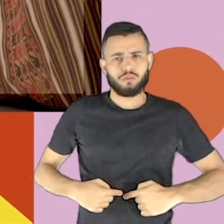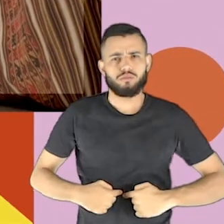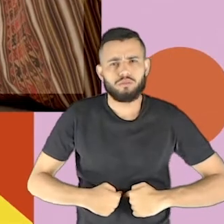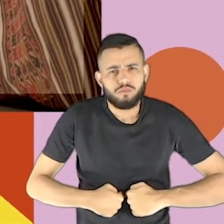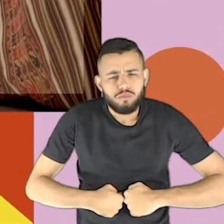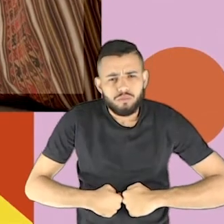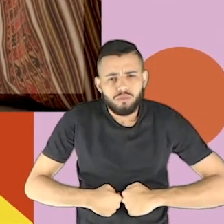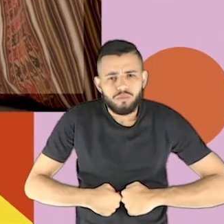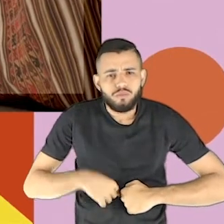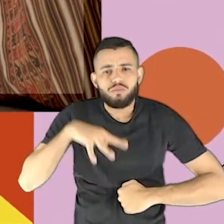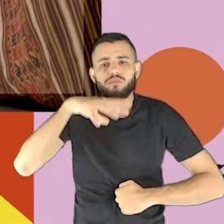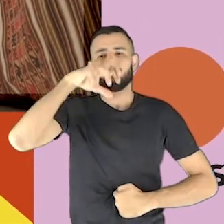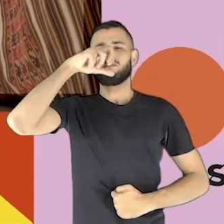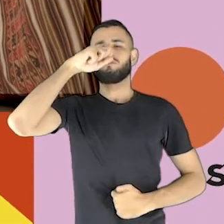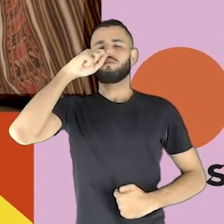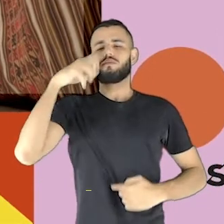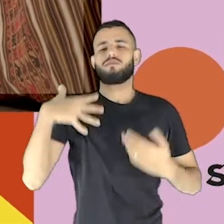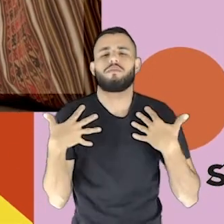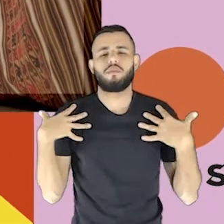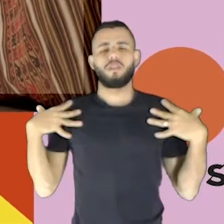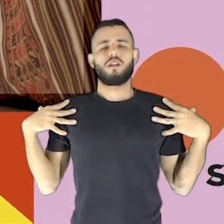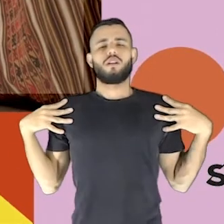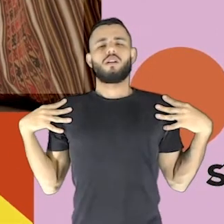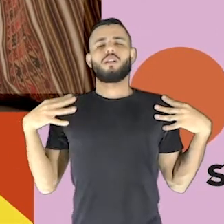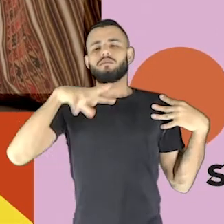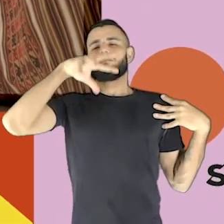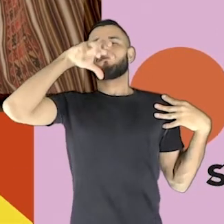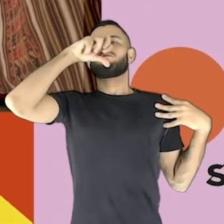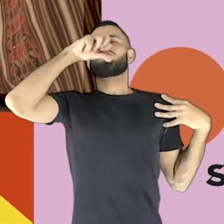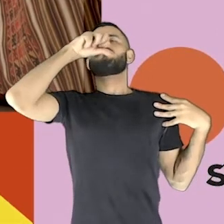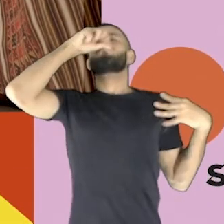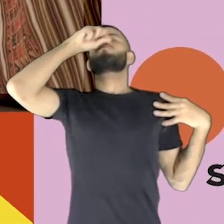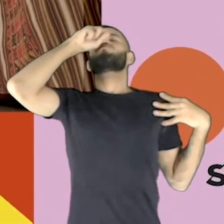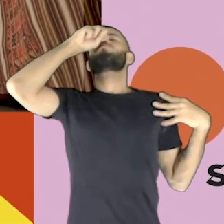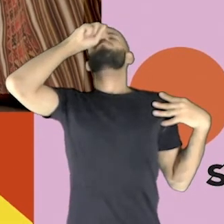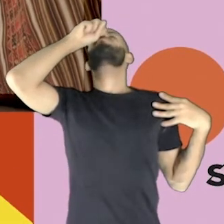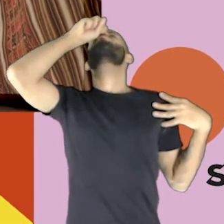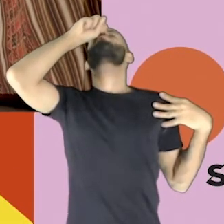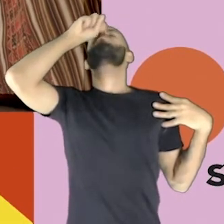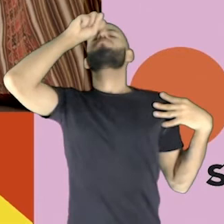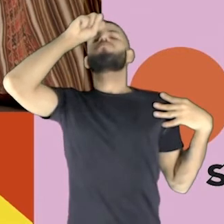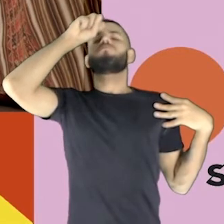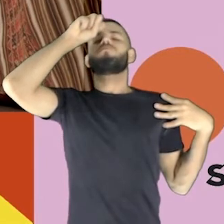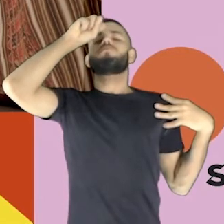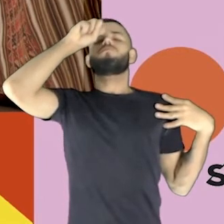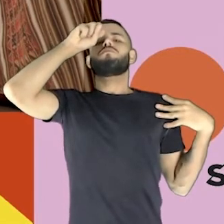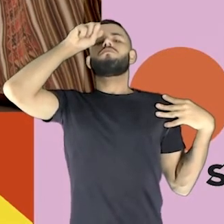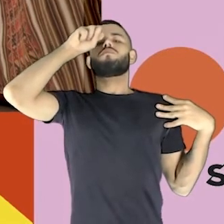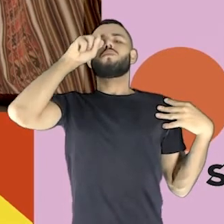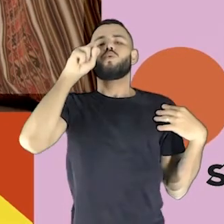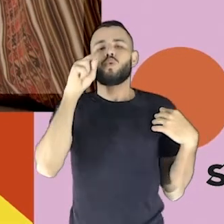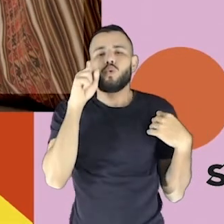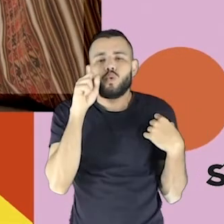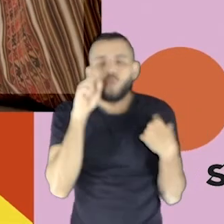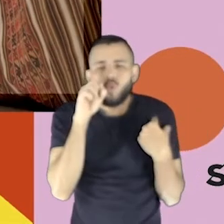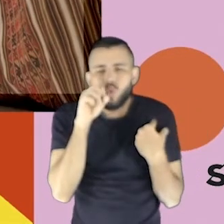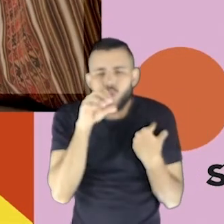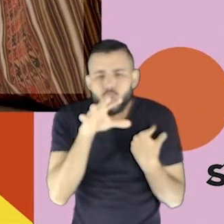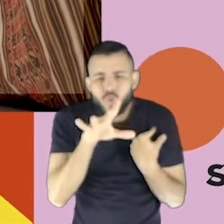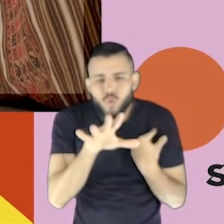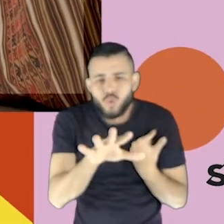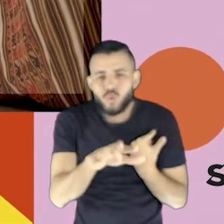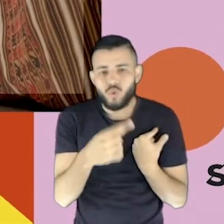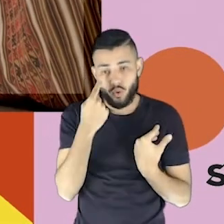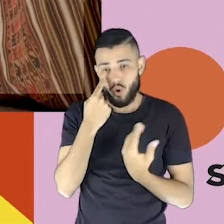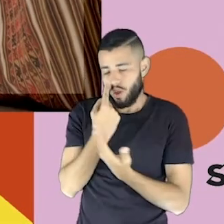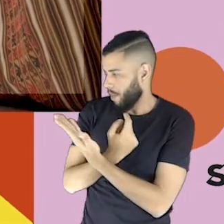abre. Te puxa, abre o peito, eleva o queixo. Expandindo o movimento para a coluna inteira. Segura firme no joelho, arredonda as costas,